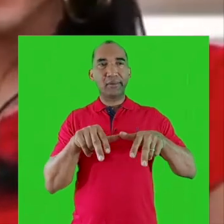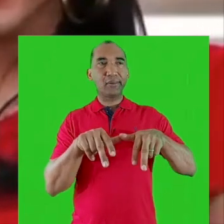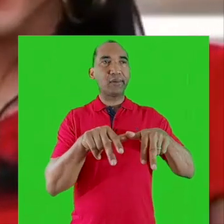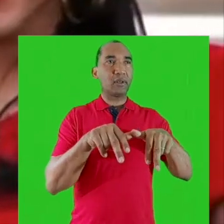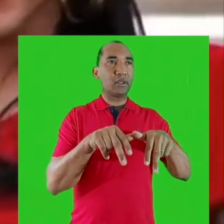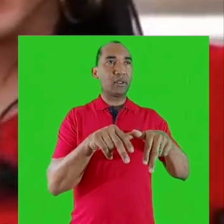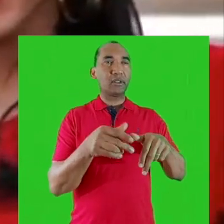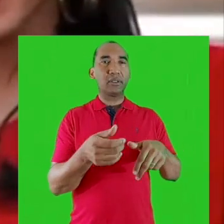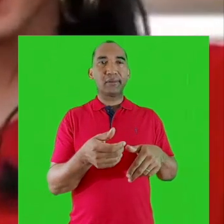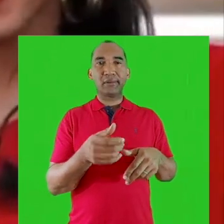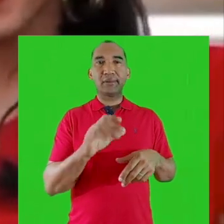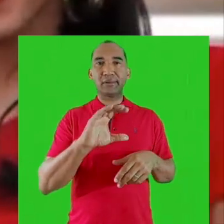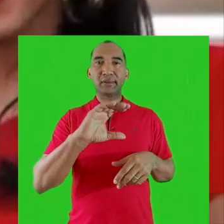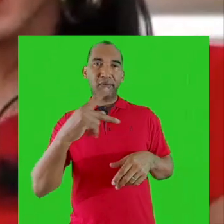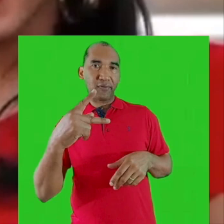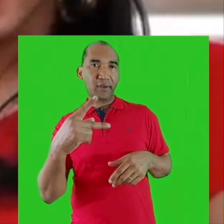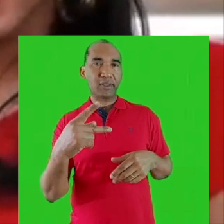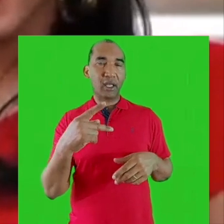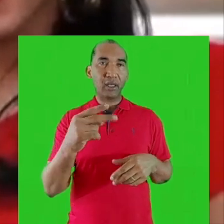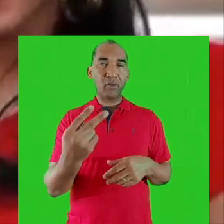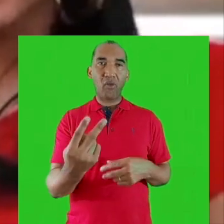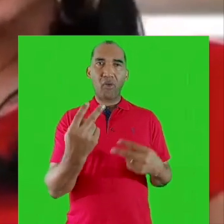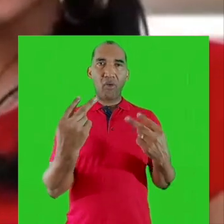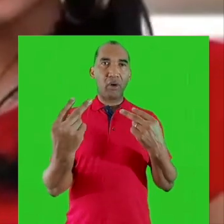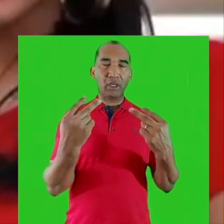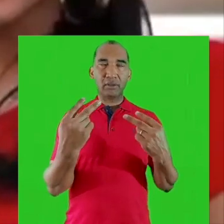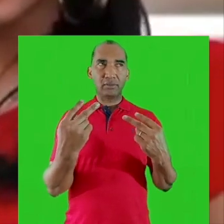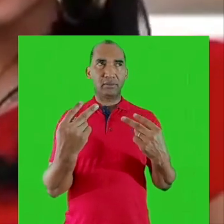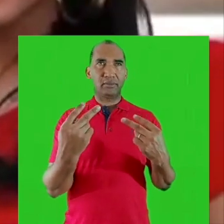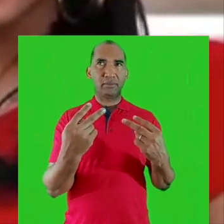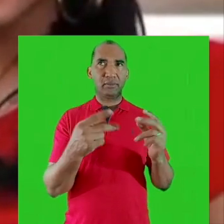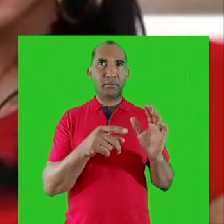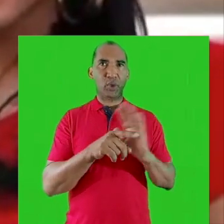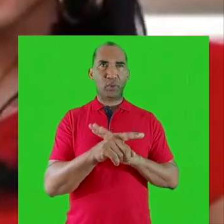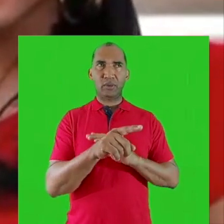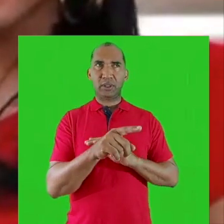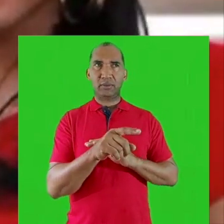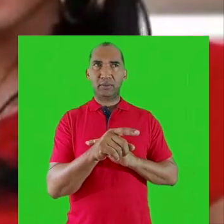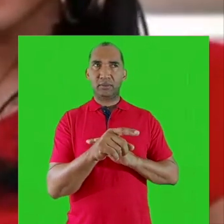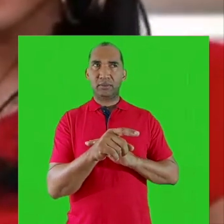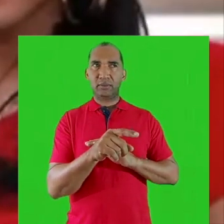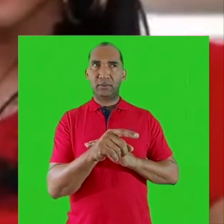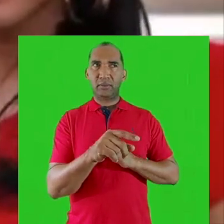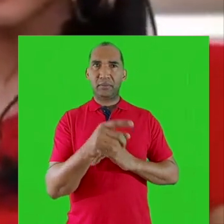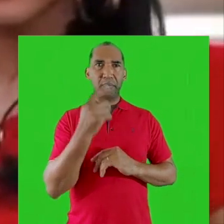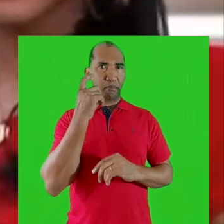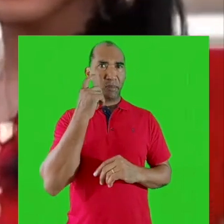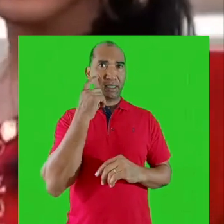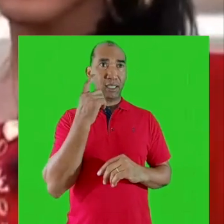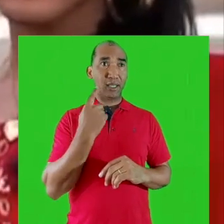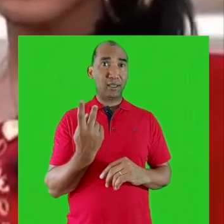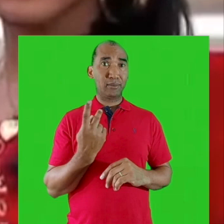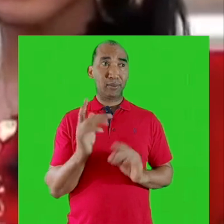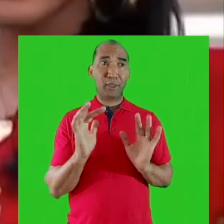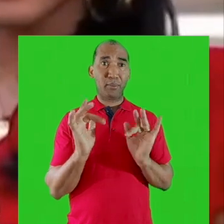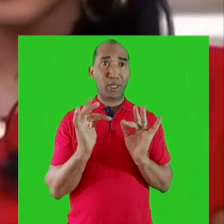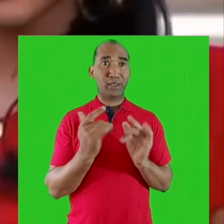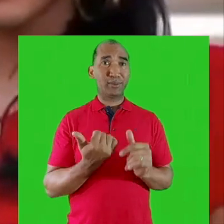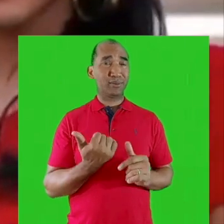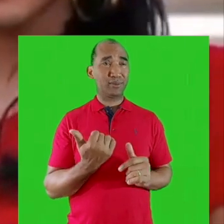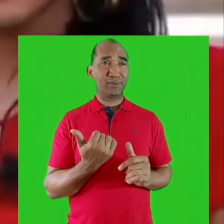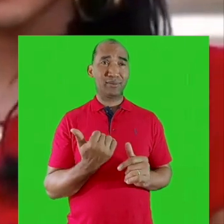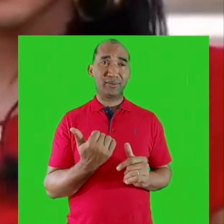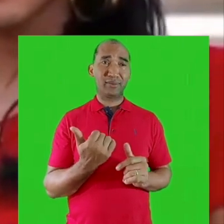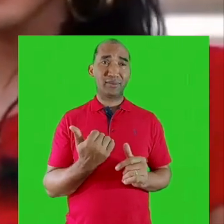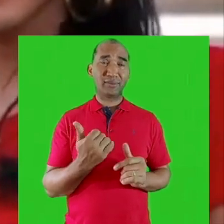né? A gente sai para tomar cerveja e as pessoas olham assim, a gente até pergunta pra gente,